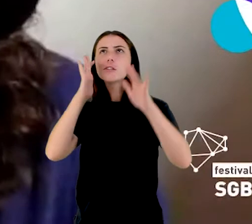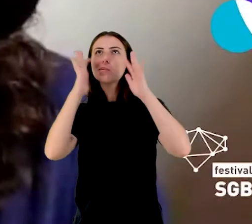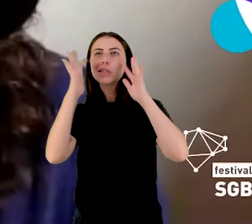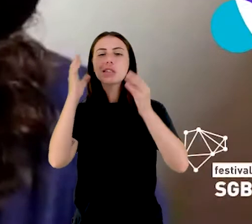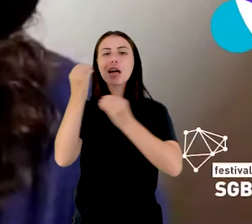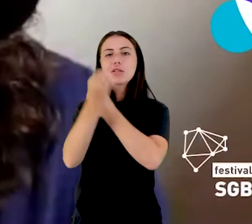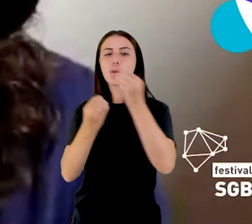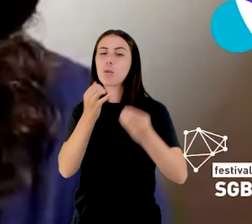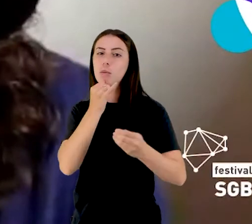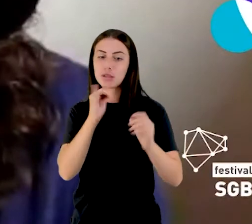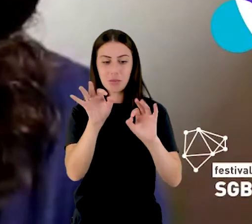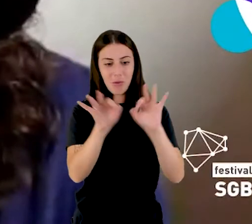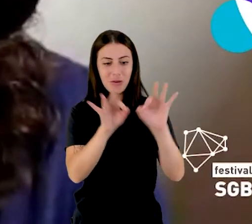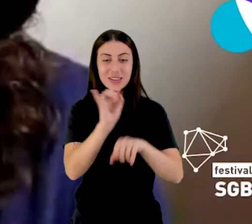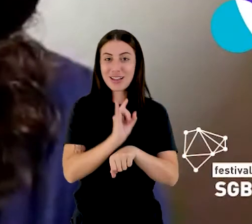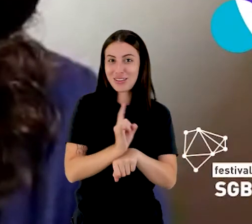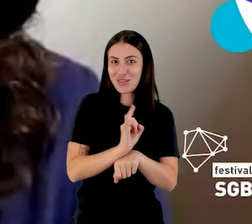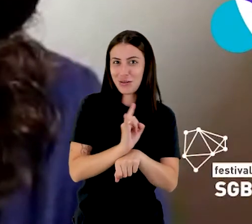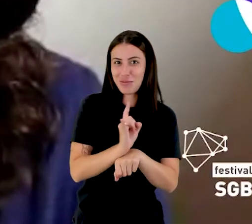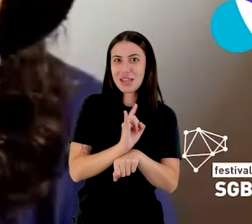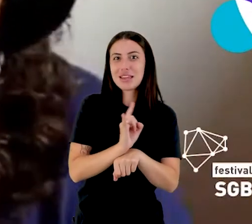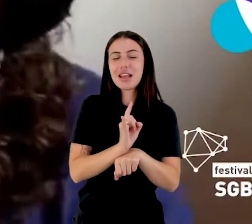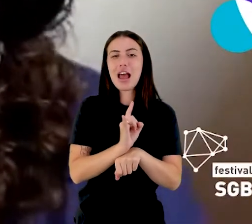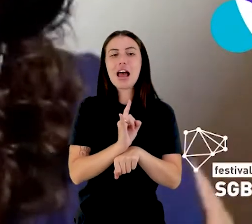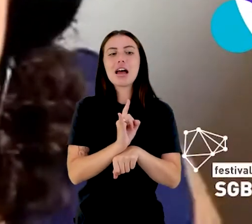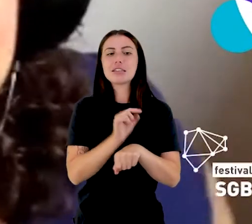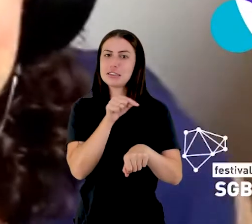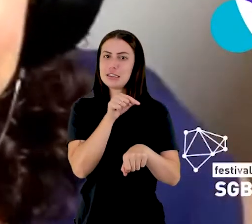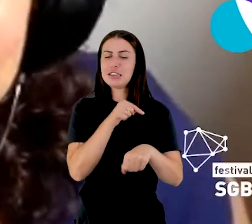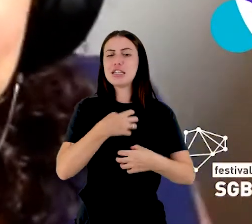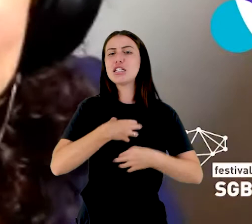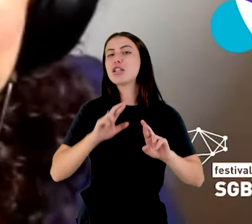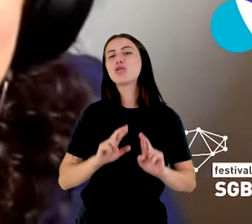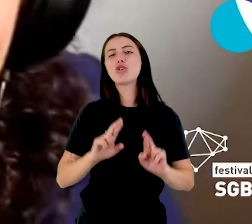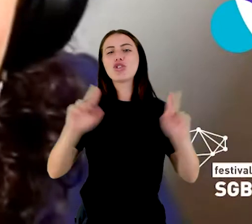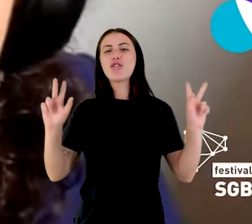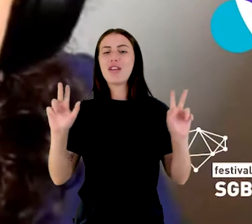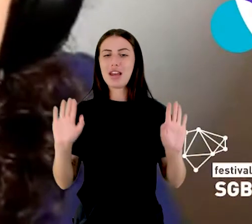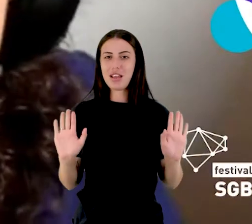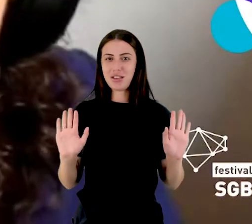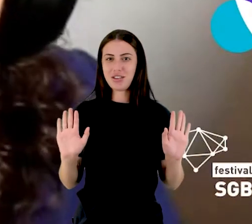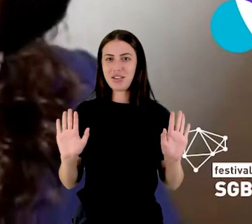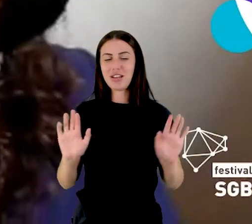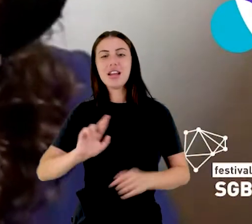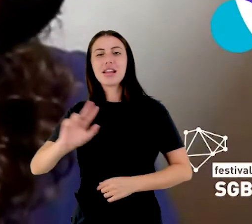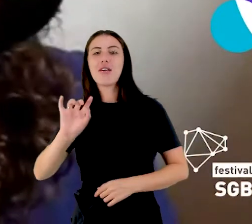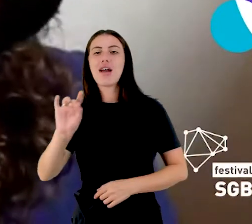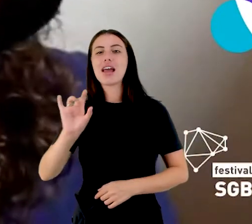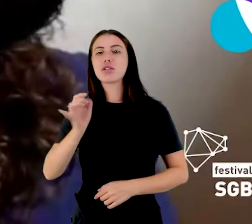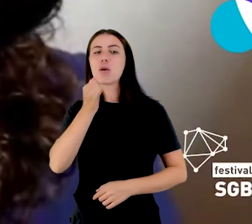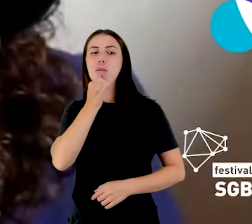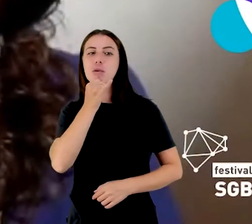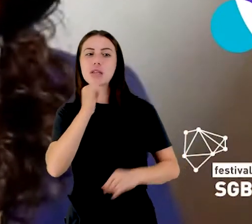maravilhado. Quando ele voltou para o Brasil, ele já veio com foco de que ele precisaria pensar na distribuição